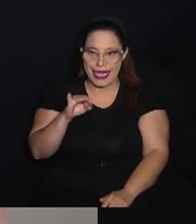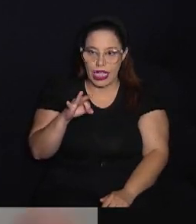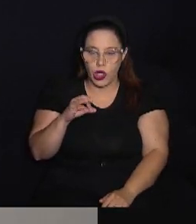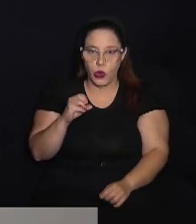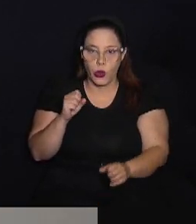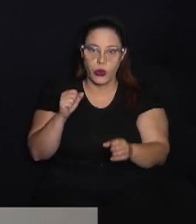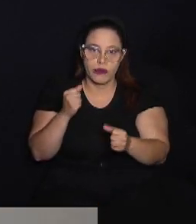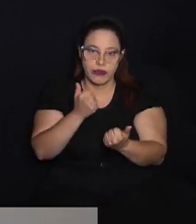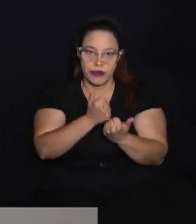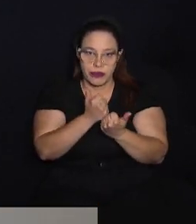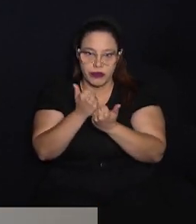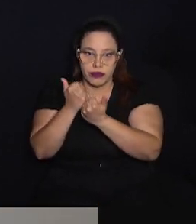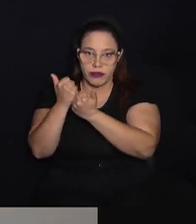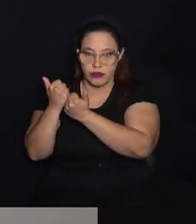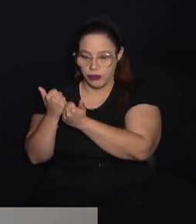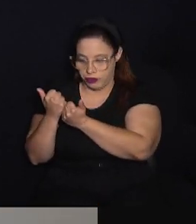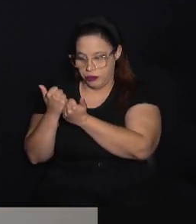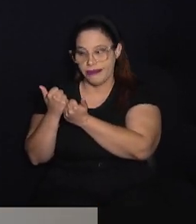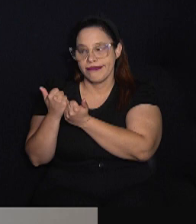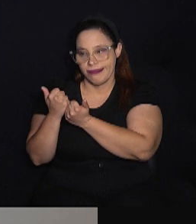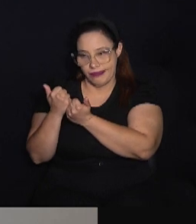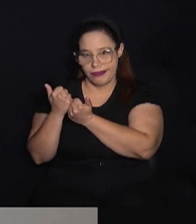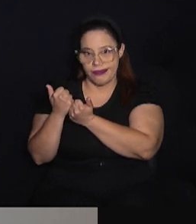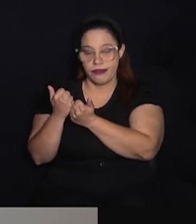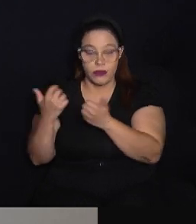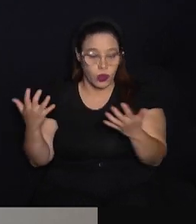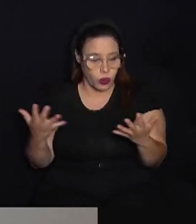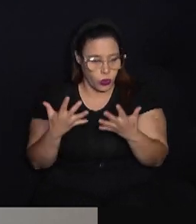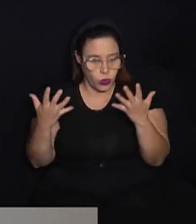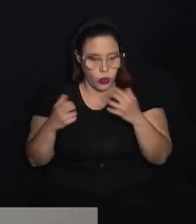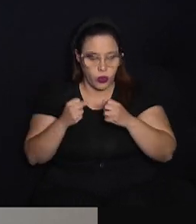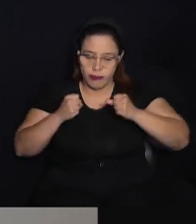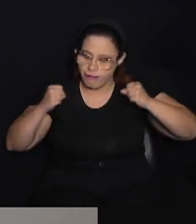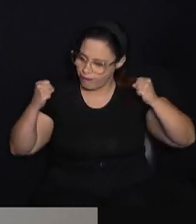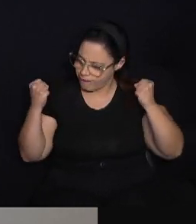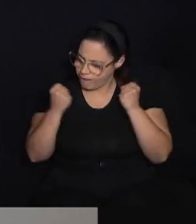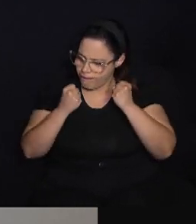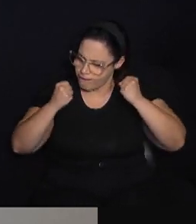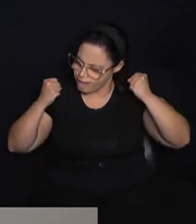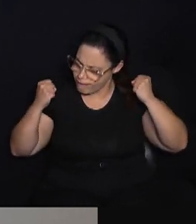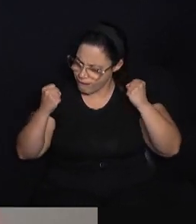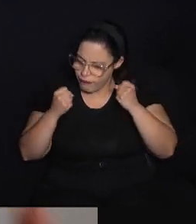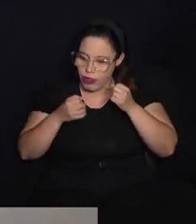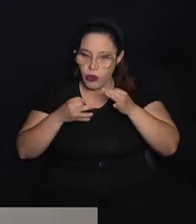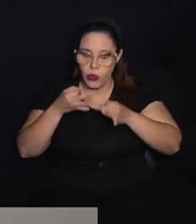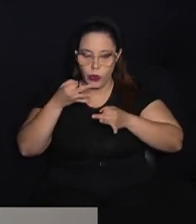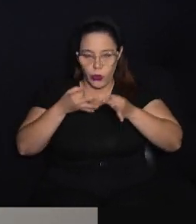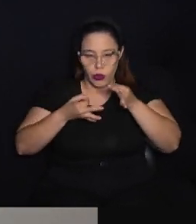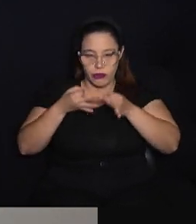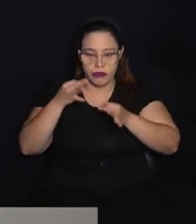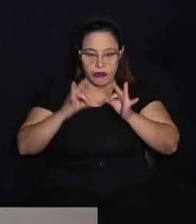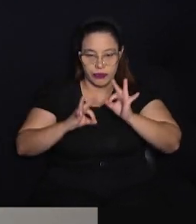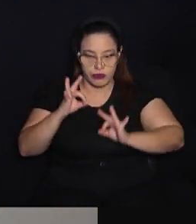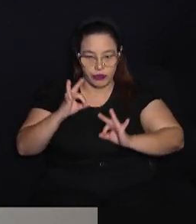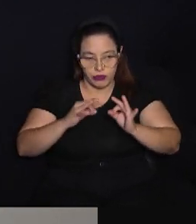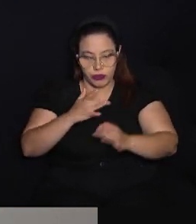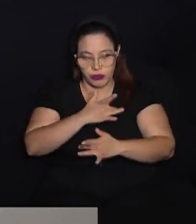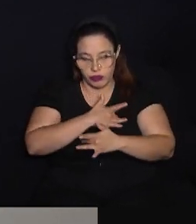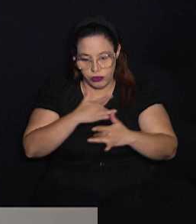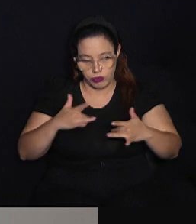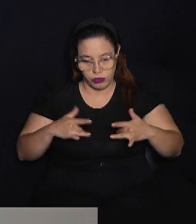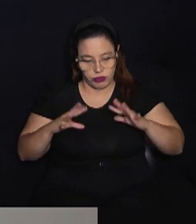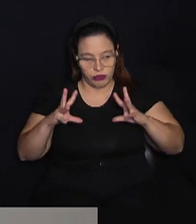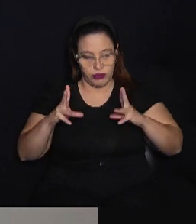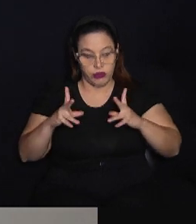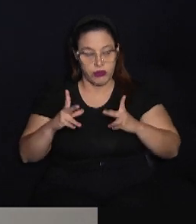apoio interdisciplinar, estimula a atividade física, o controle da saúde de um modo geral. E